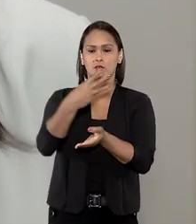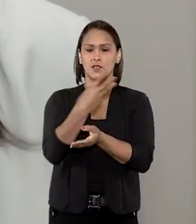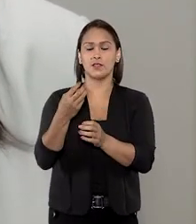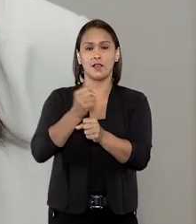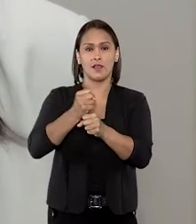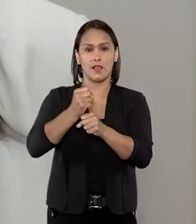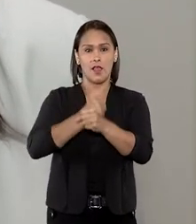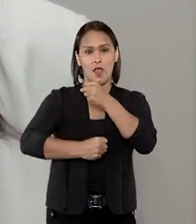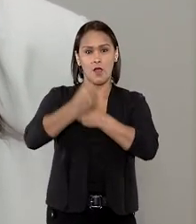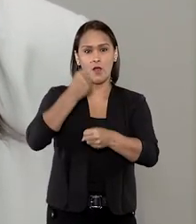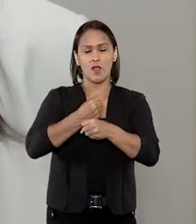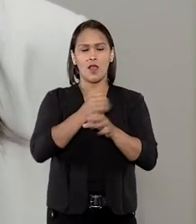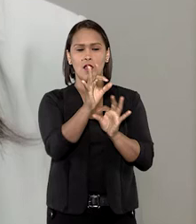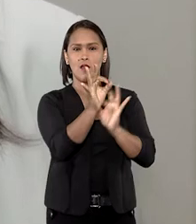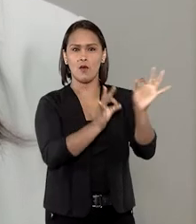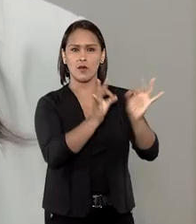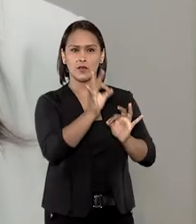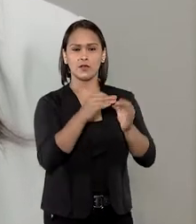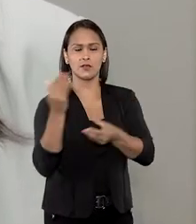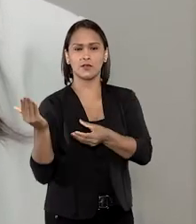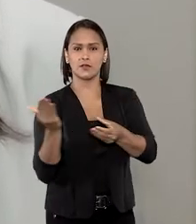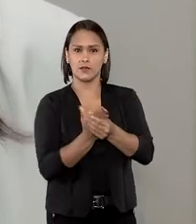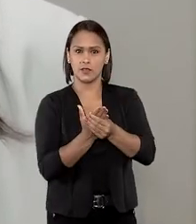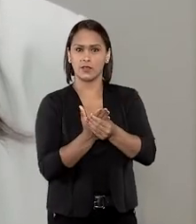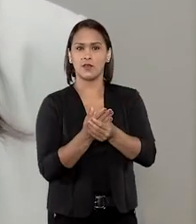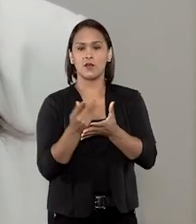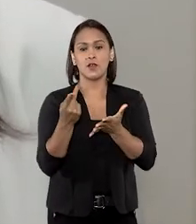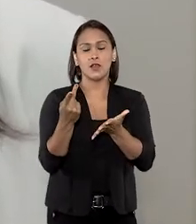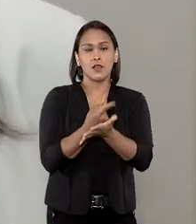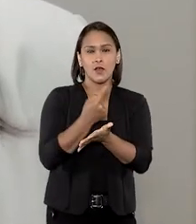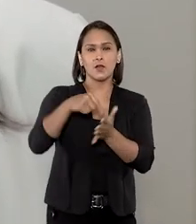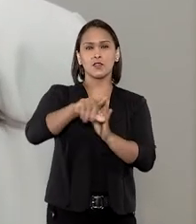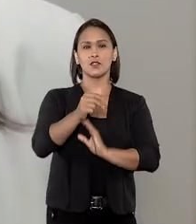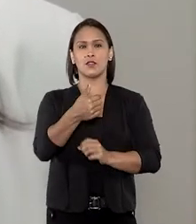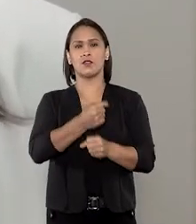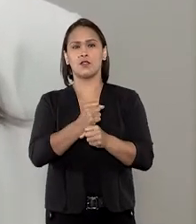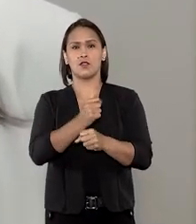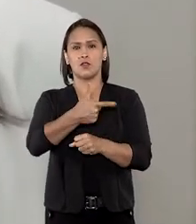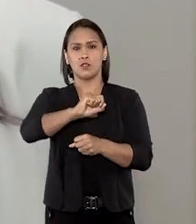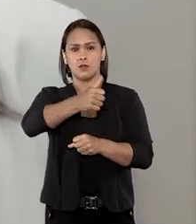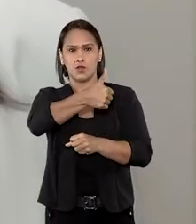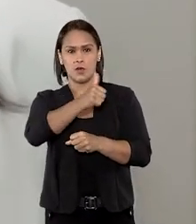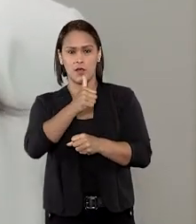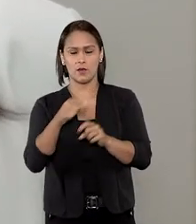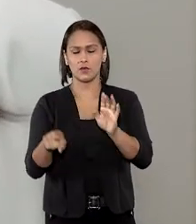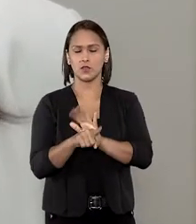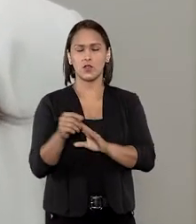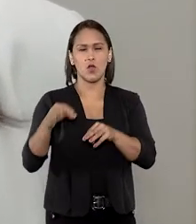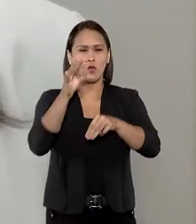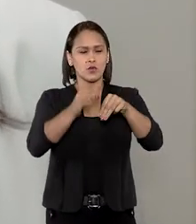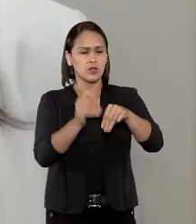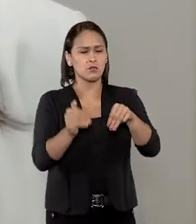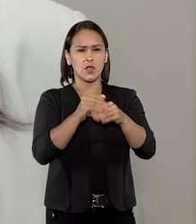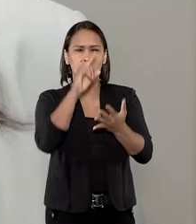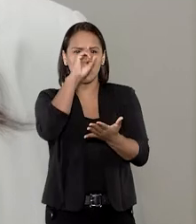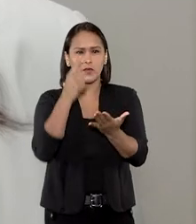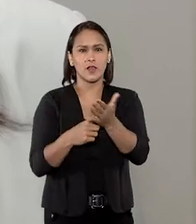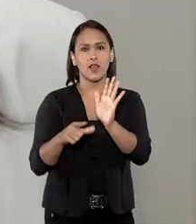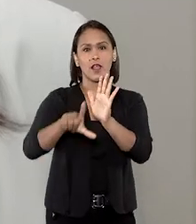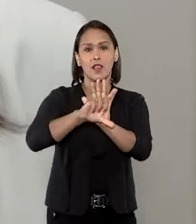aos 3 anos anteriores ao ajuizamento da ação, que ocorreu em 2011. De acordo com os ministros, a